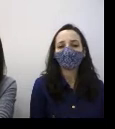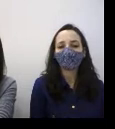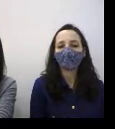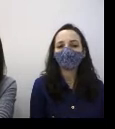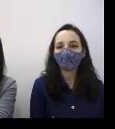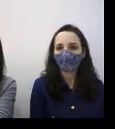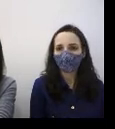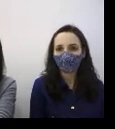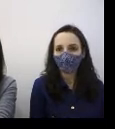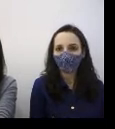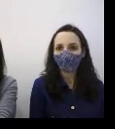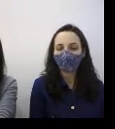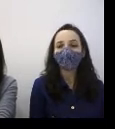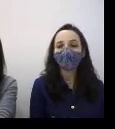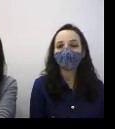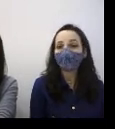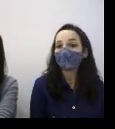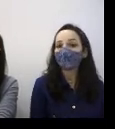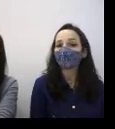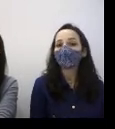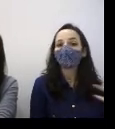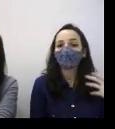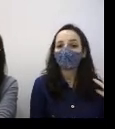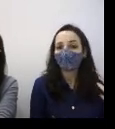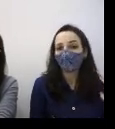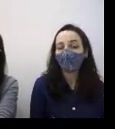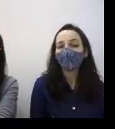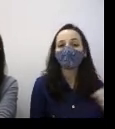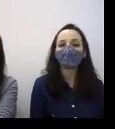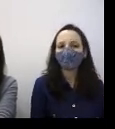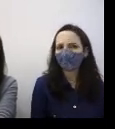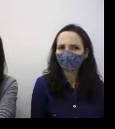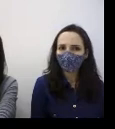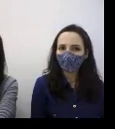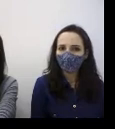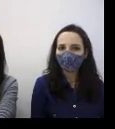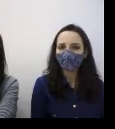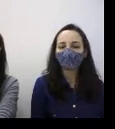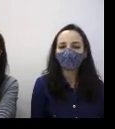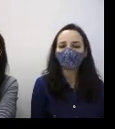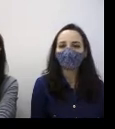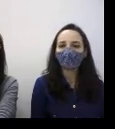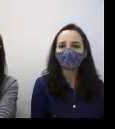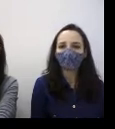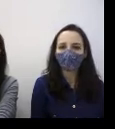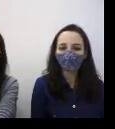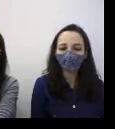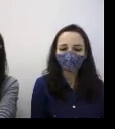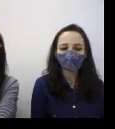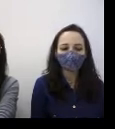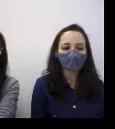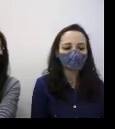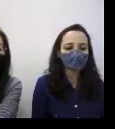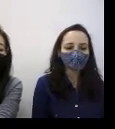esse acompanhamento do profissional, né? É muito sério, é uma questão cerebral e a gente precisa se cuidar. Isso é um autocuidado com cada